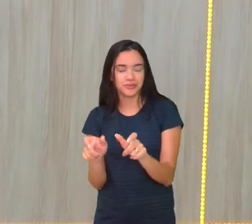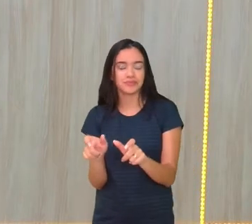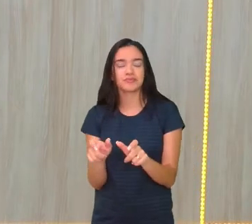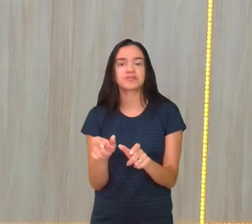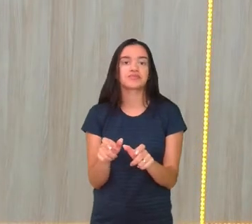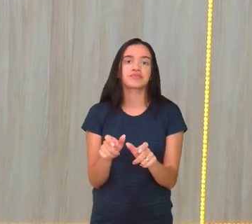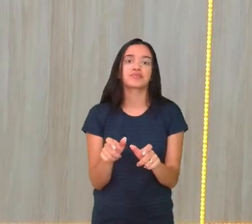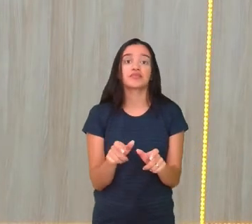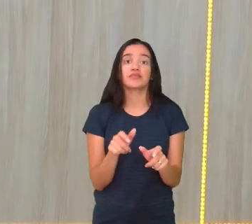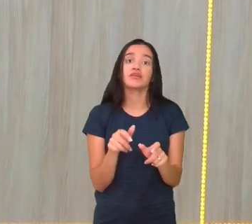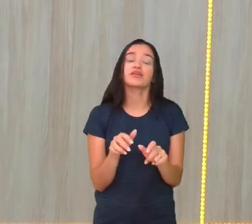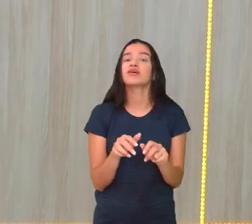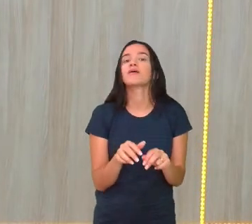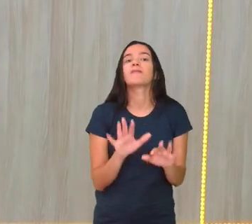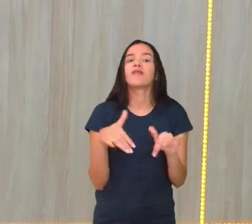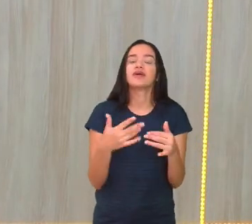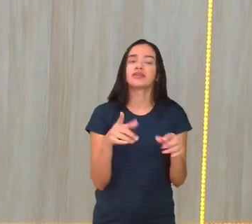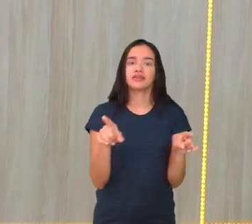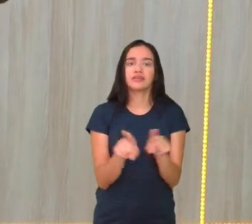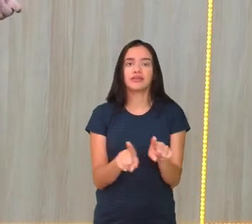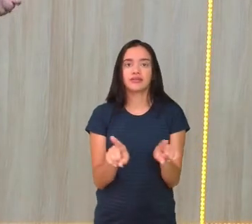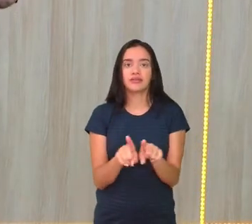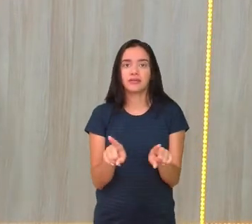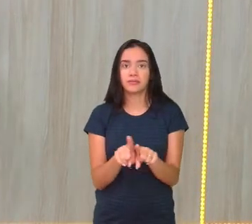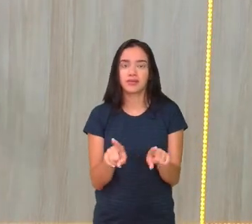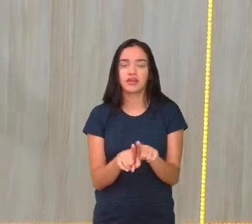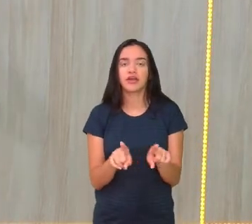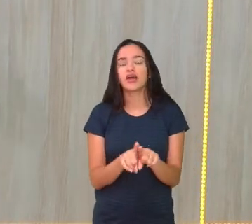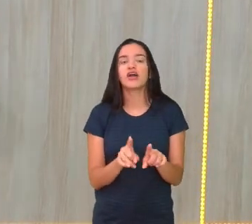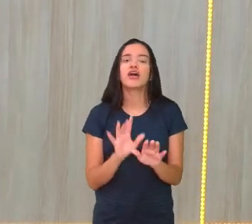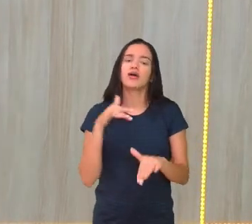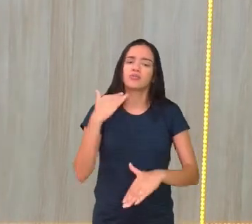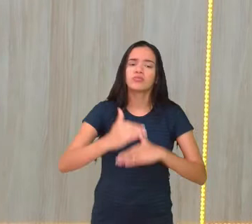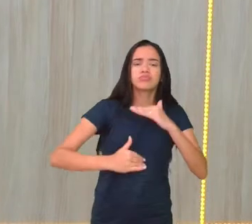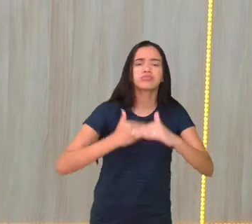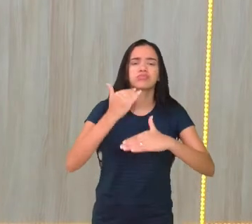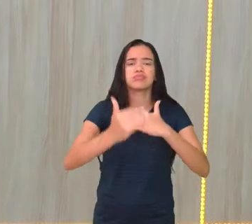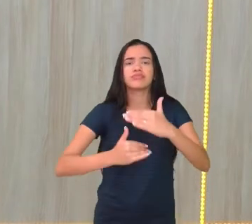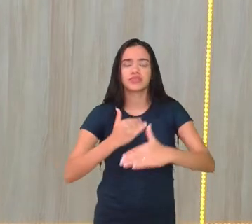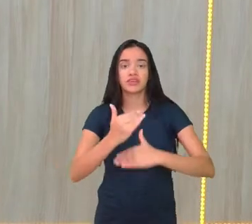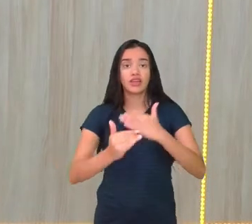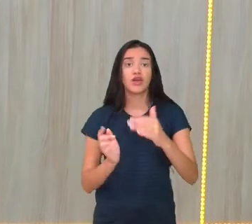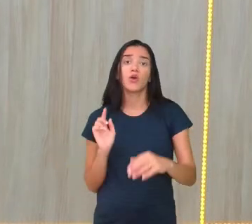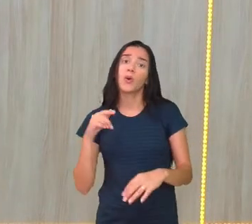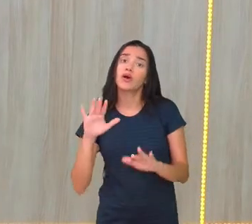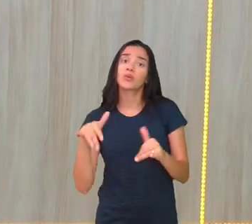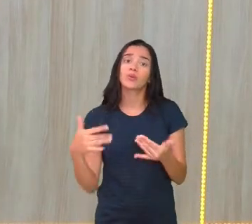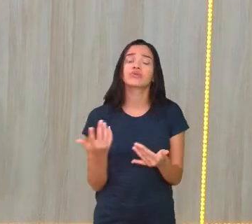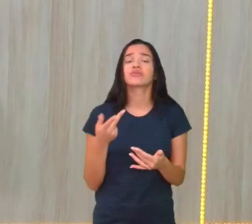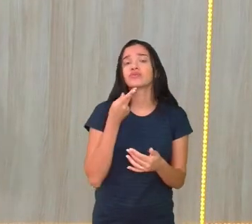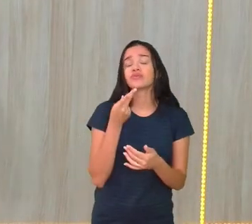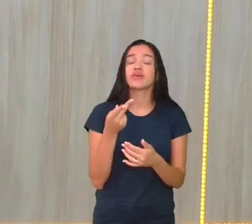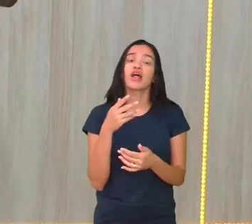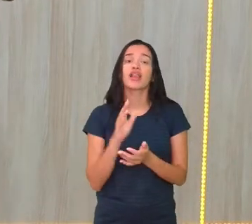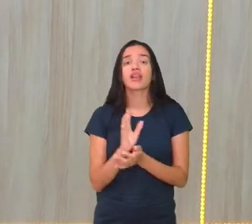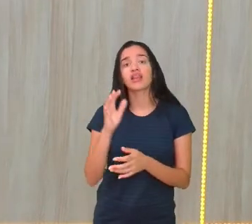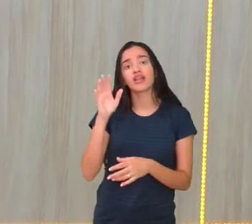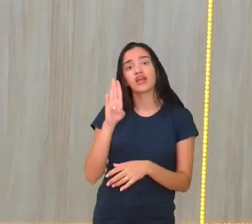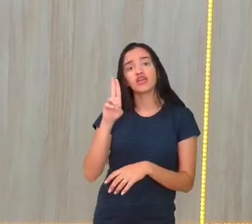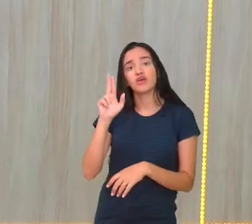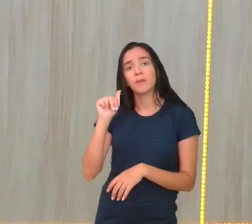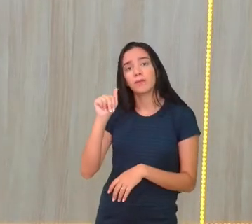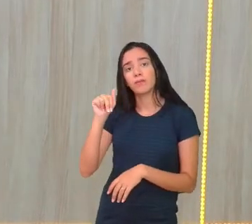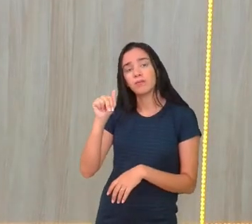daí burguesia, classe ligada ao comércio. Então, ao longo da história, né, quando a gente fala em burguesia, a gente vai ver que é